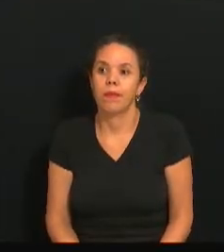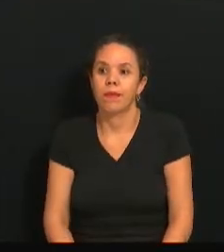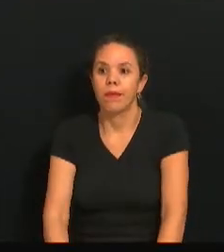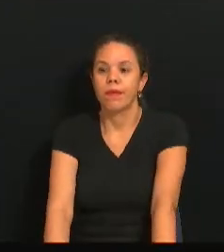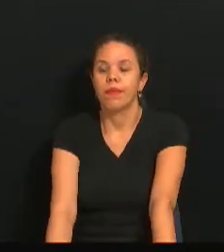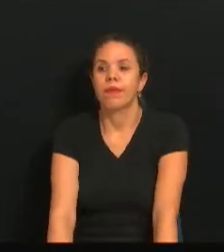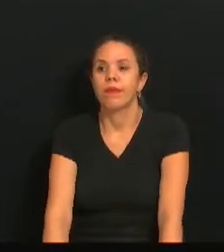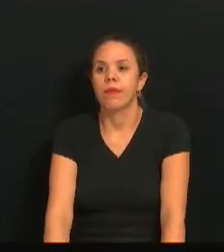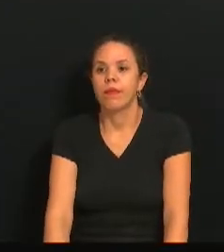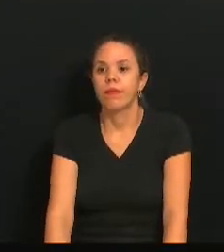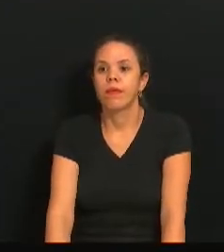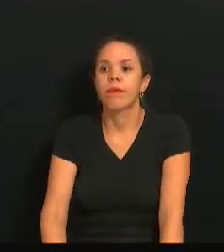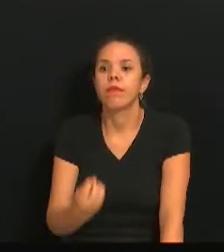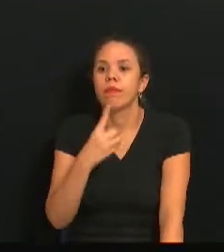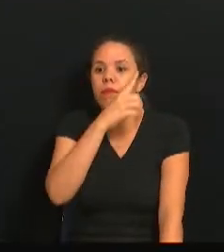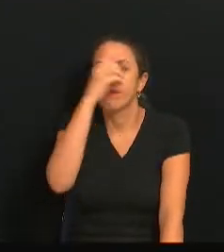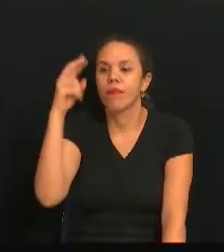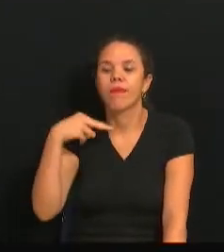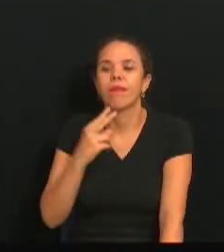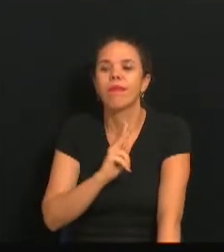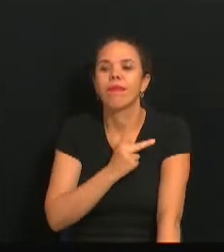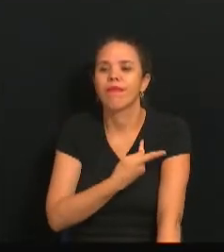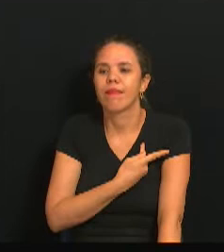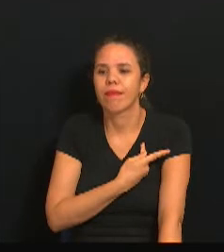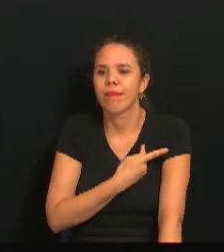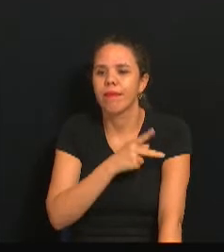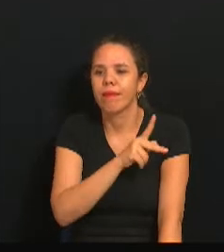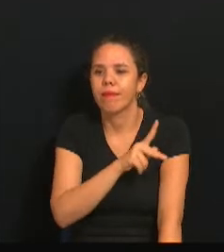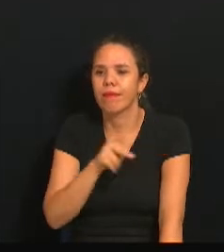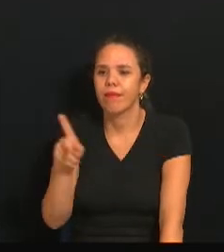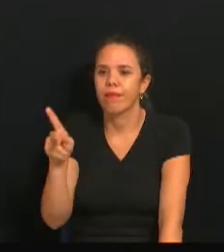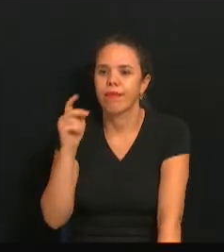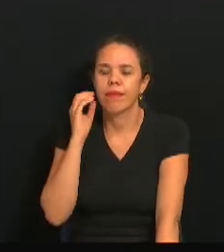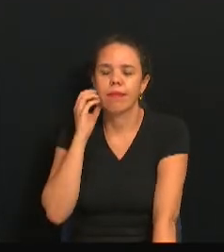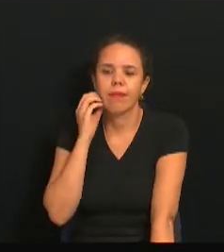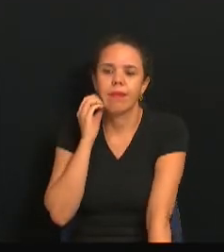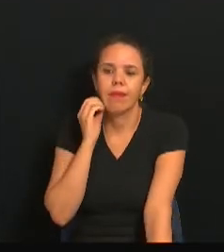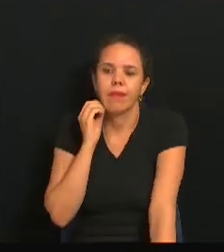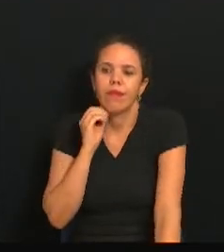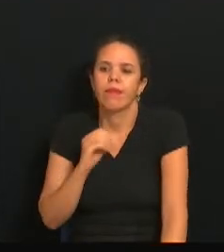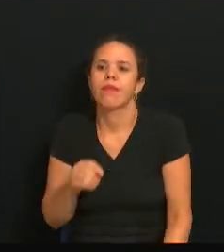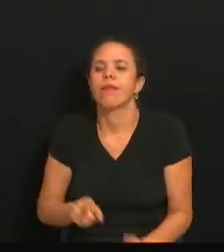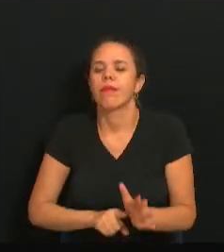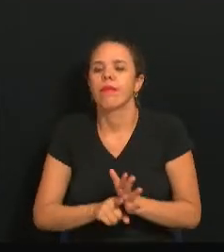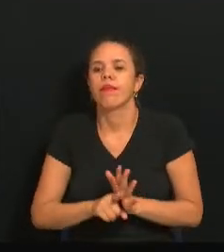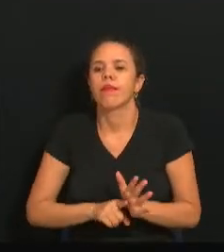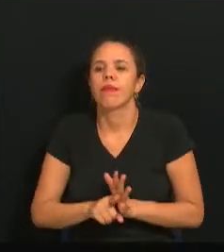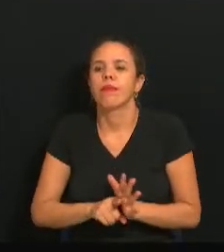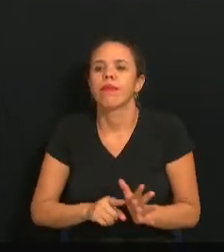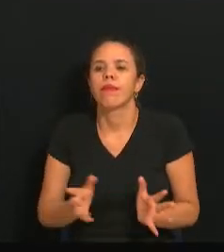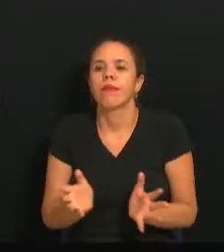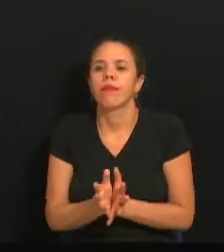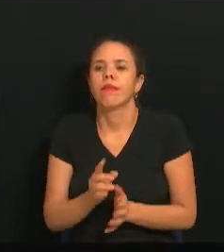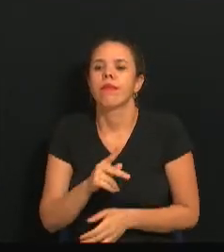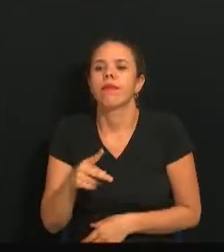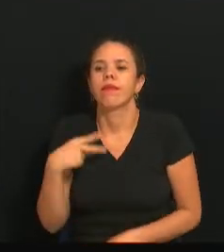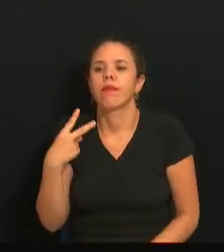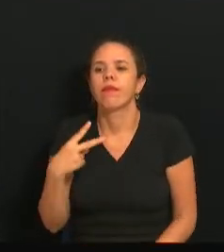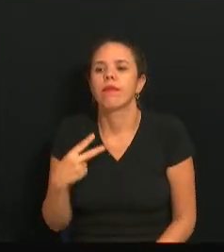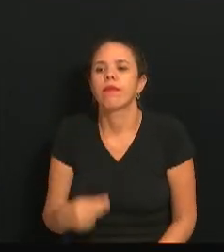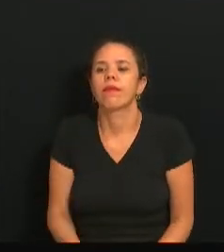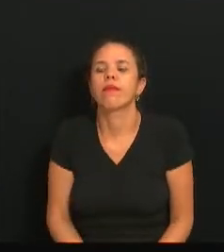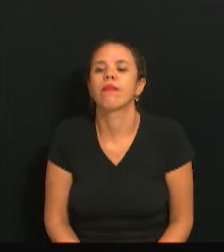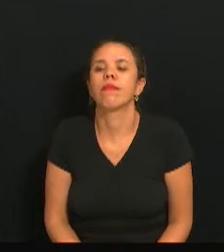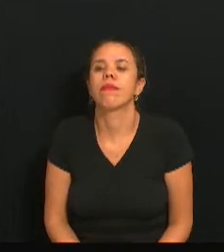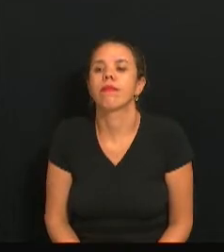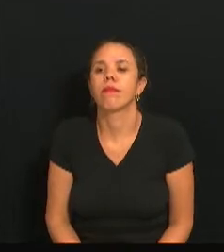Bom dia. Muito bom dia, senhor presidente dessa comissão de estudos, vereador Otto Alejandro. Bom